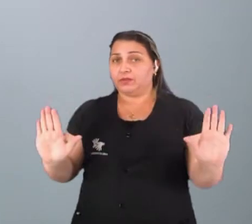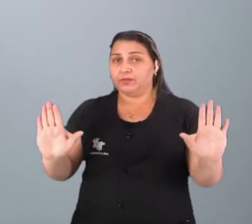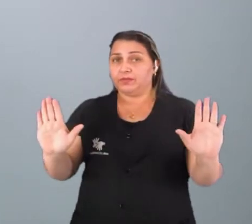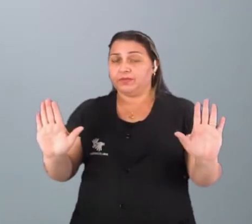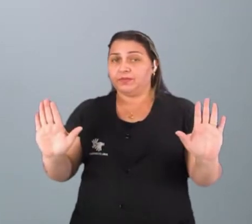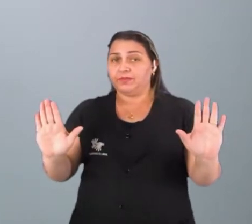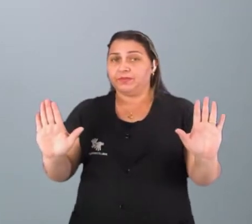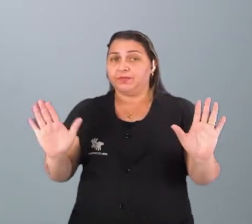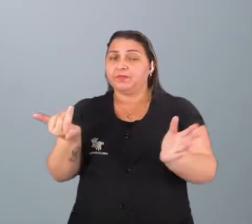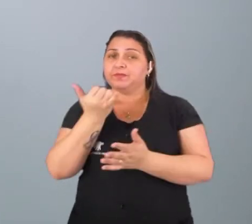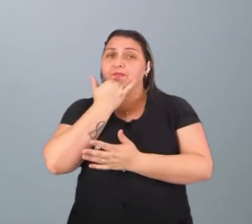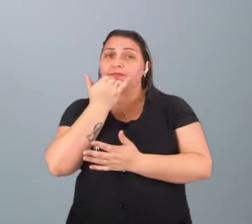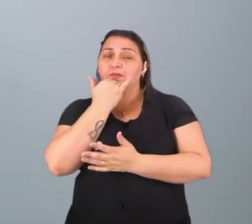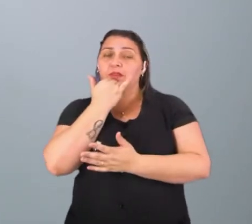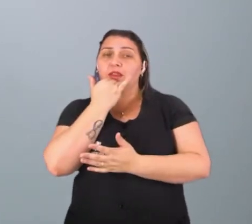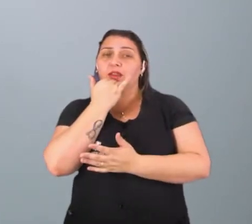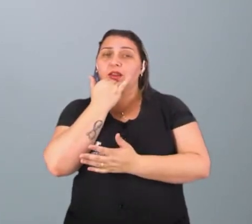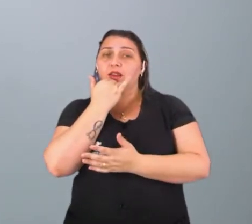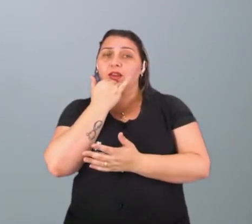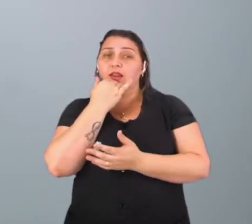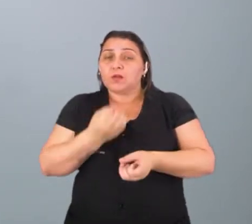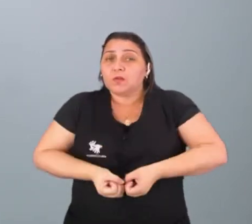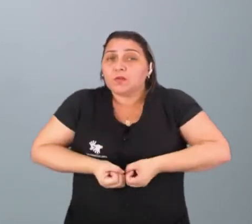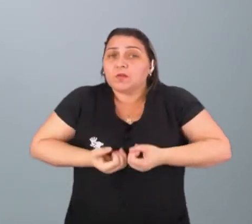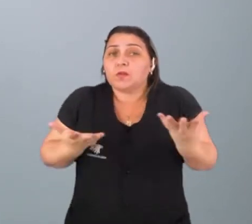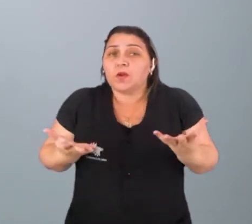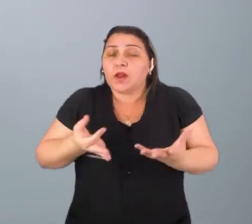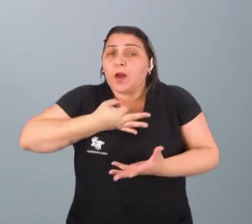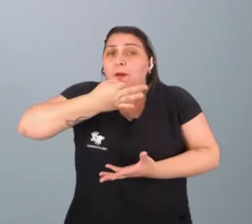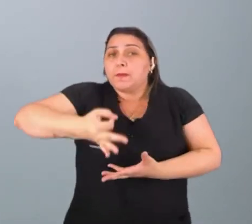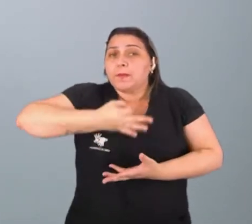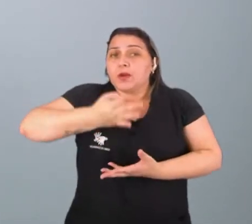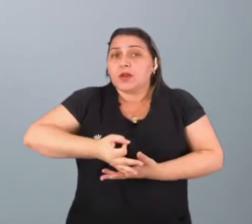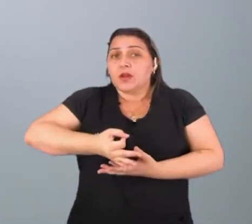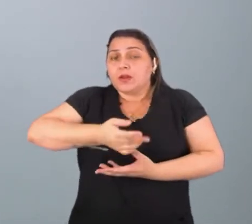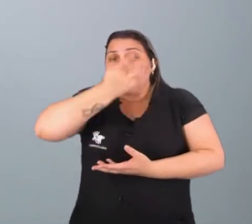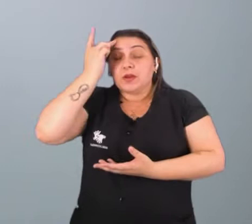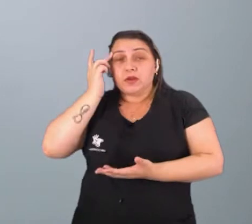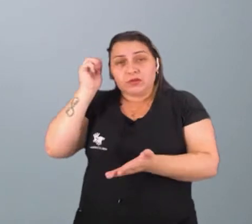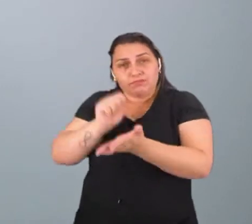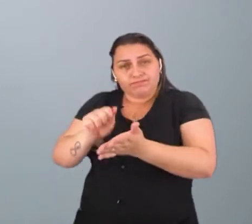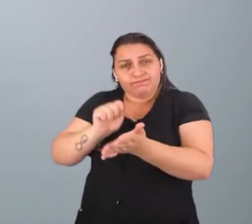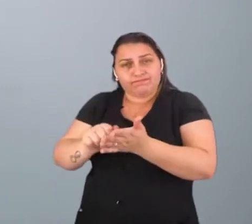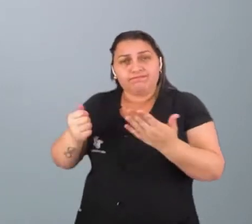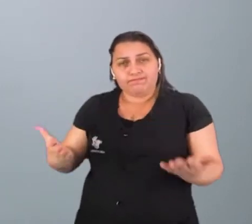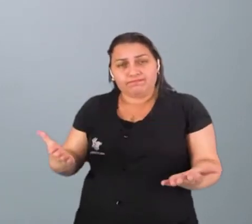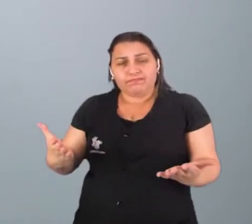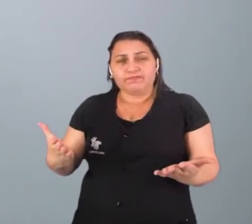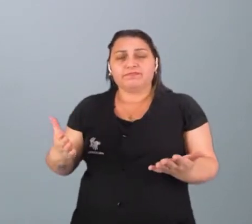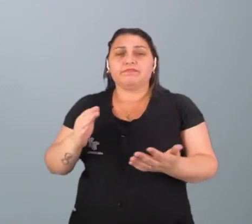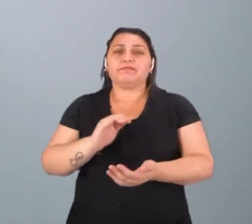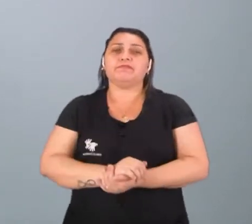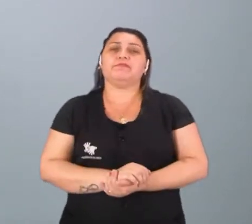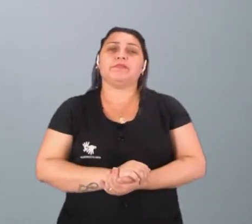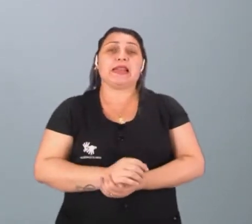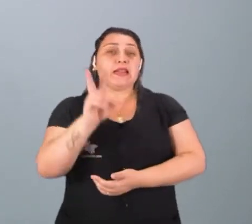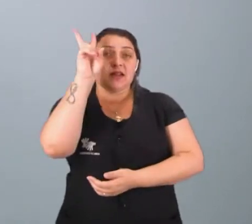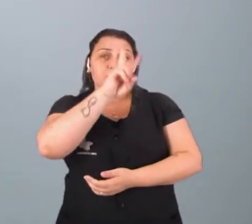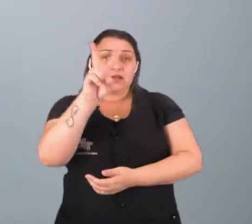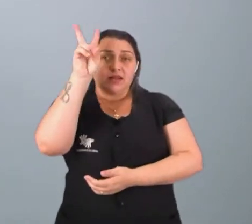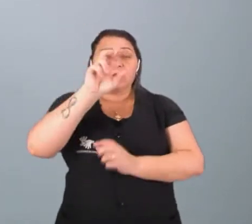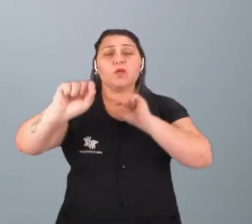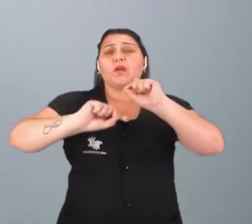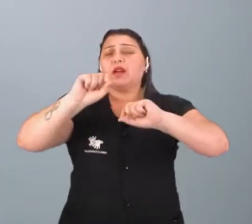informais não é que não expressam a opinião de quem tá escrevendo todavia se se